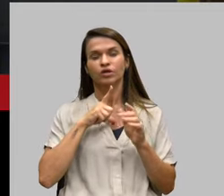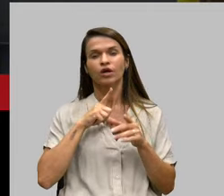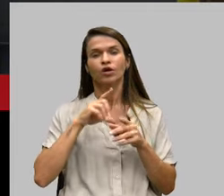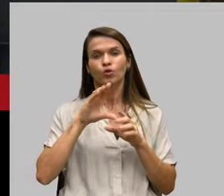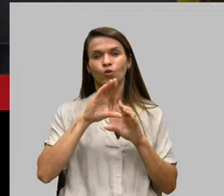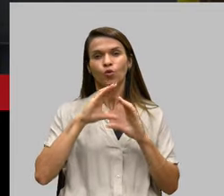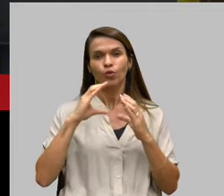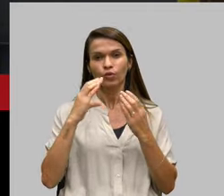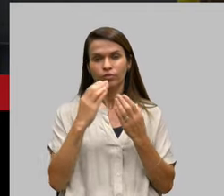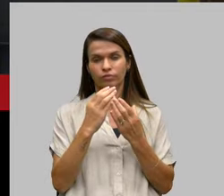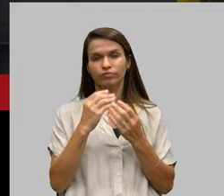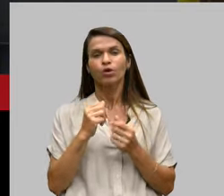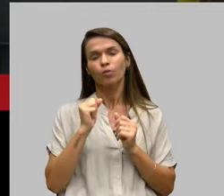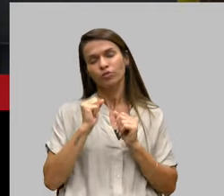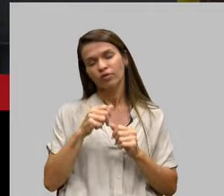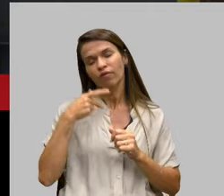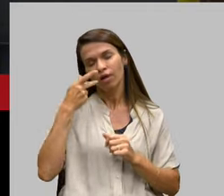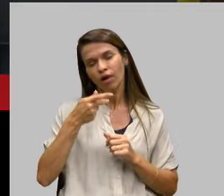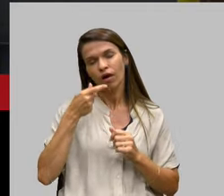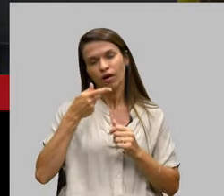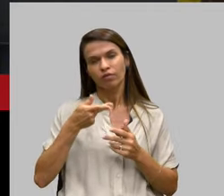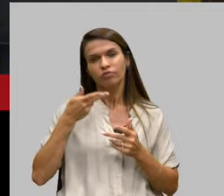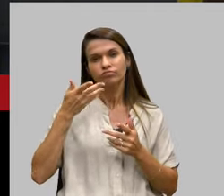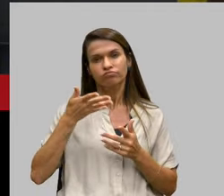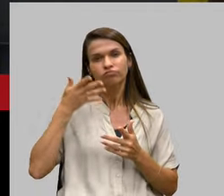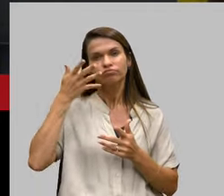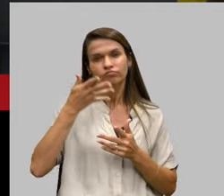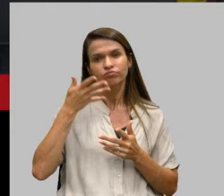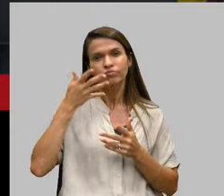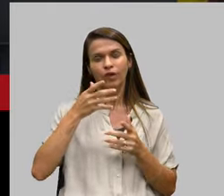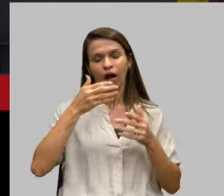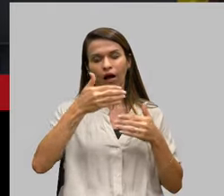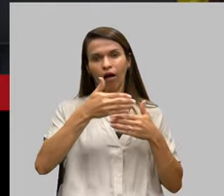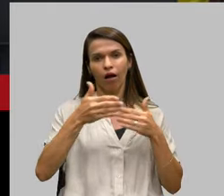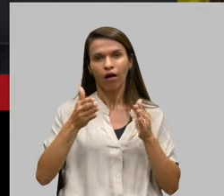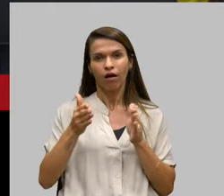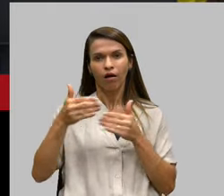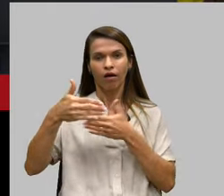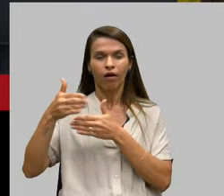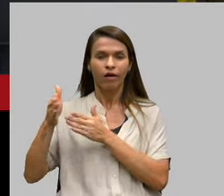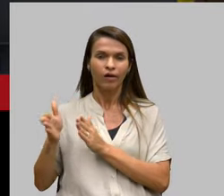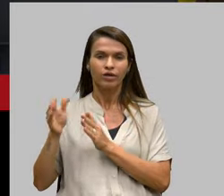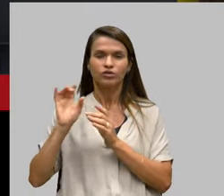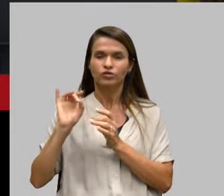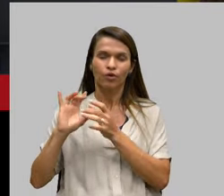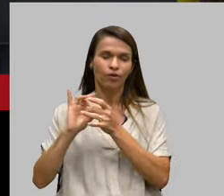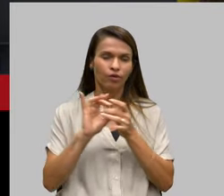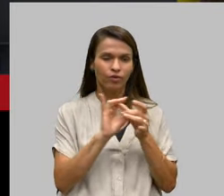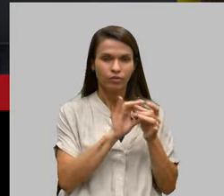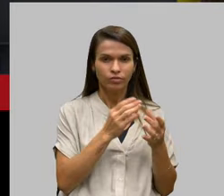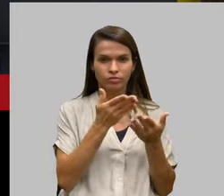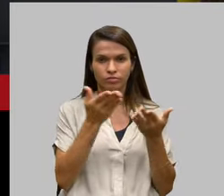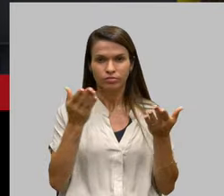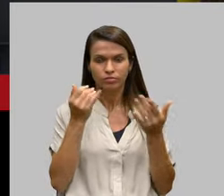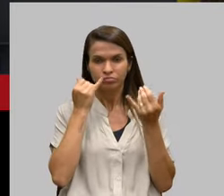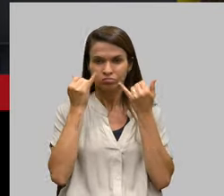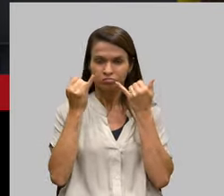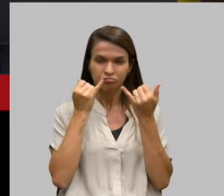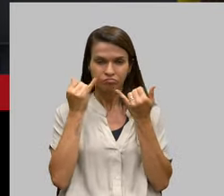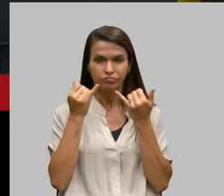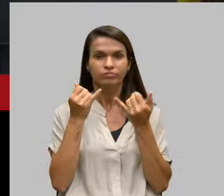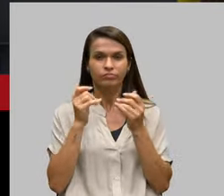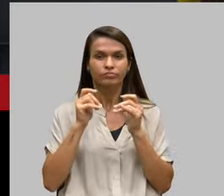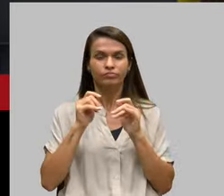aqui daria pra gente falar durante horas cada caixinha dessa daqui é mais para deixar contextualizar você o senhores e senhoras de que a